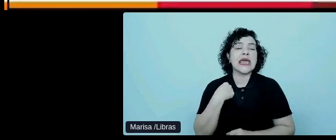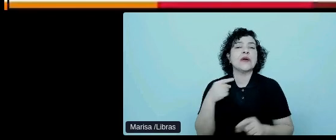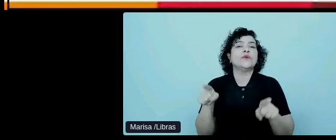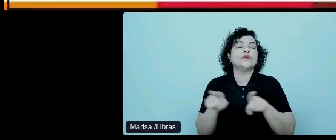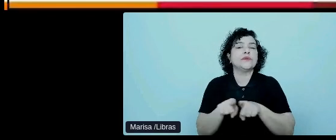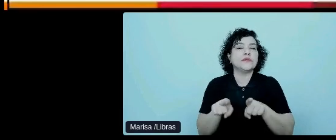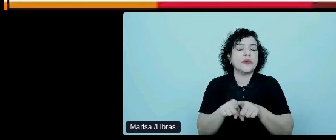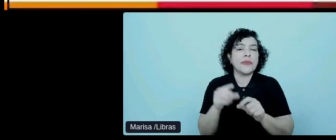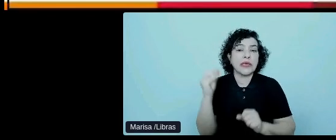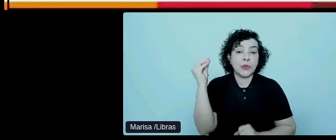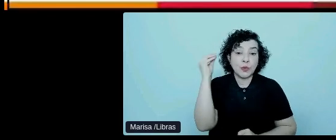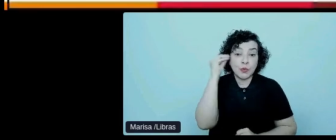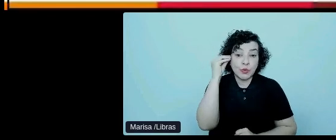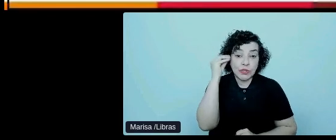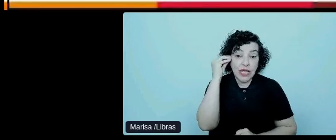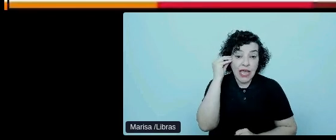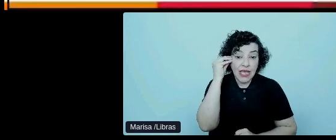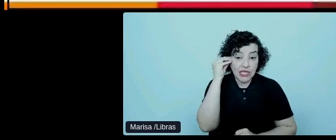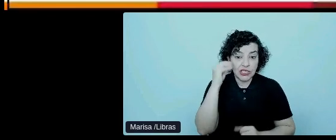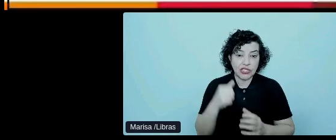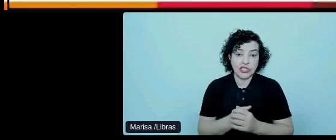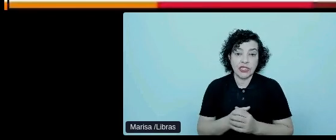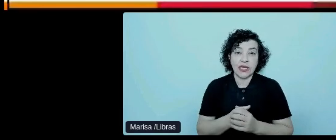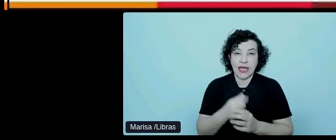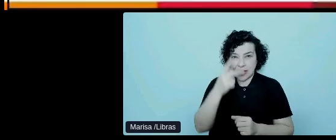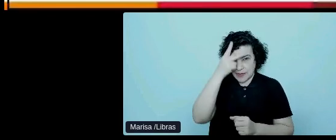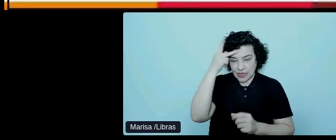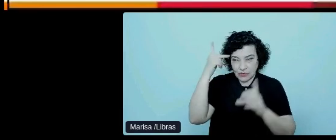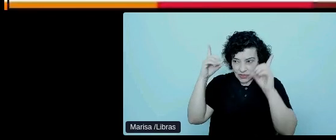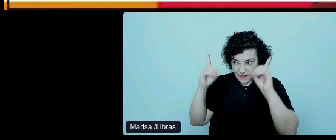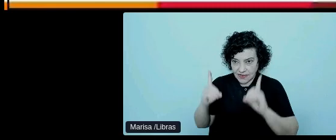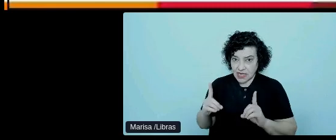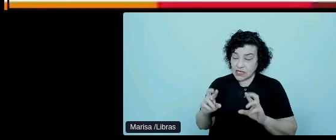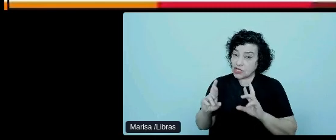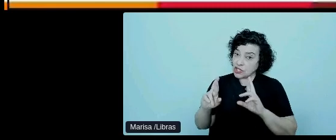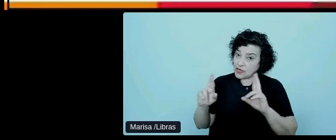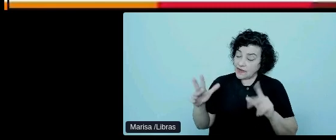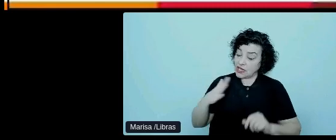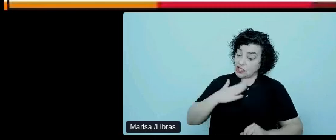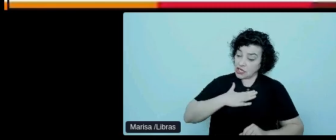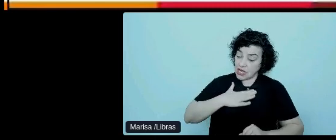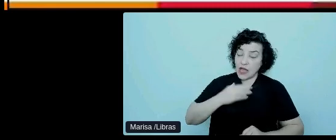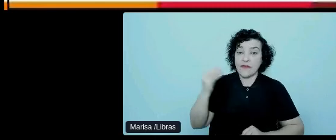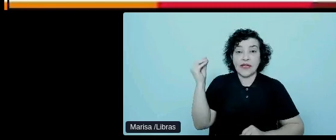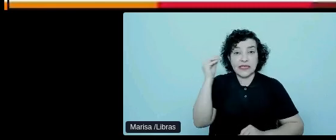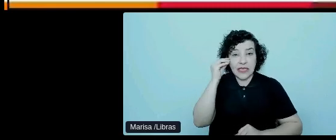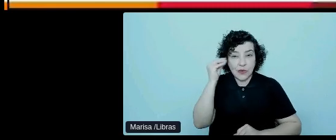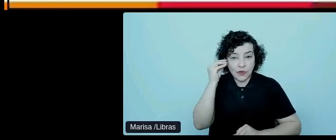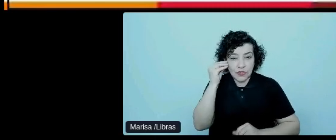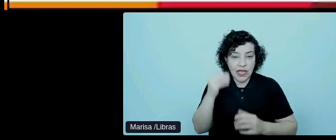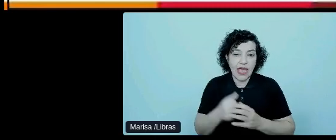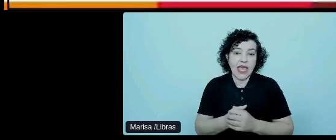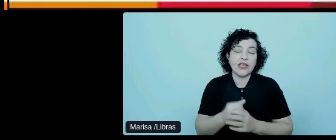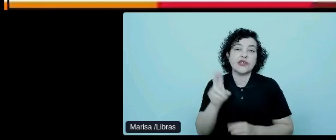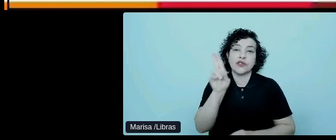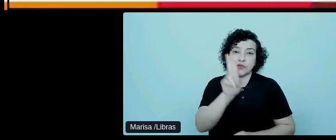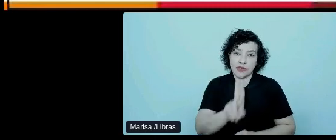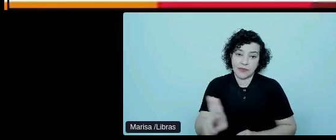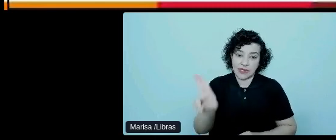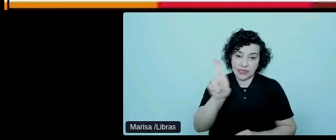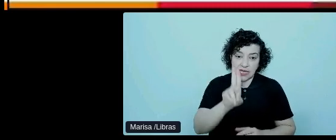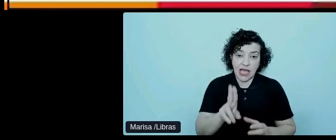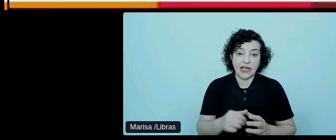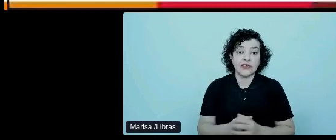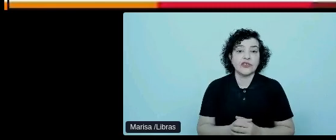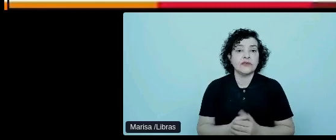teste, eu QA, não PCD, fazer um teste ali na minha página, mesmo de usabilidade. Então,